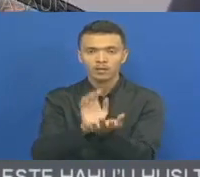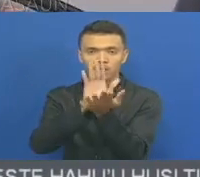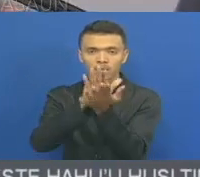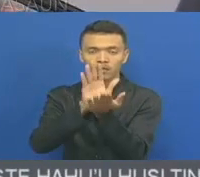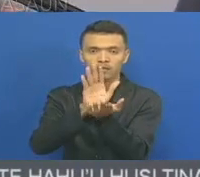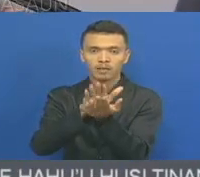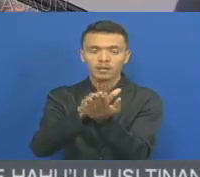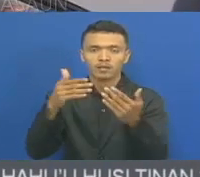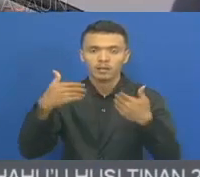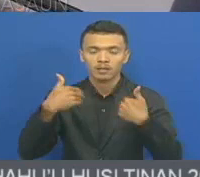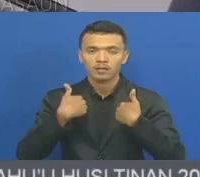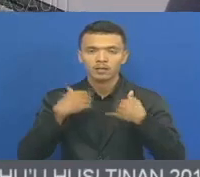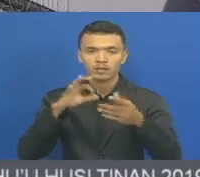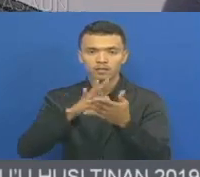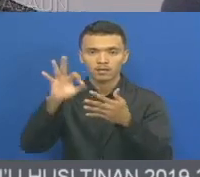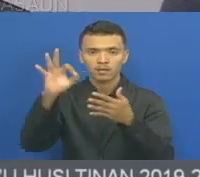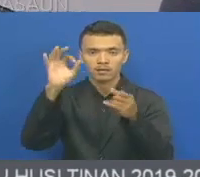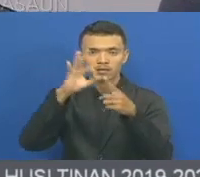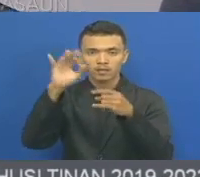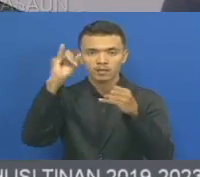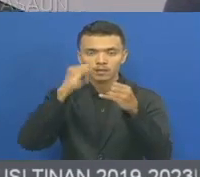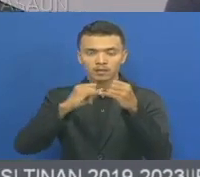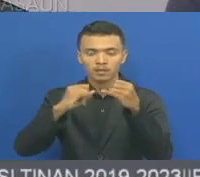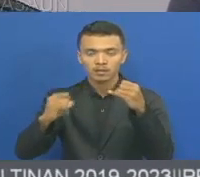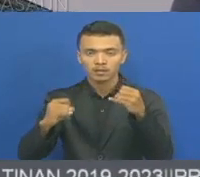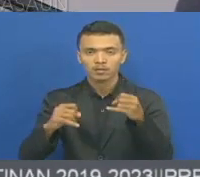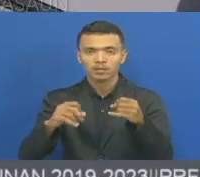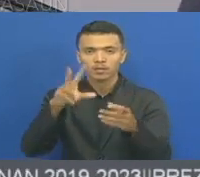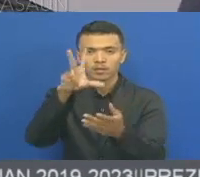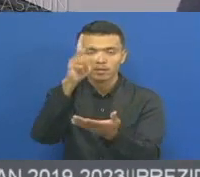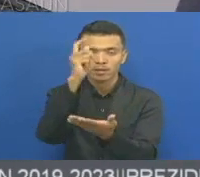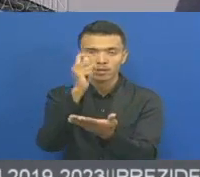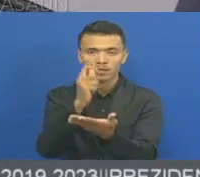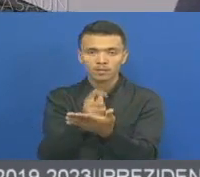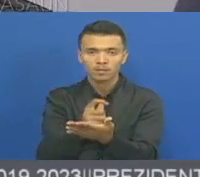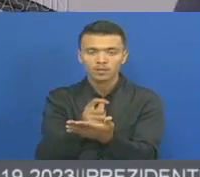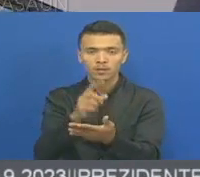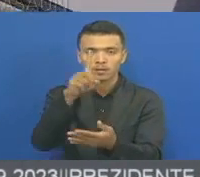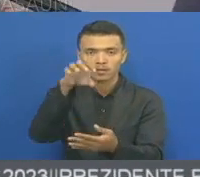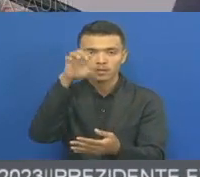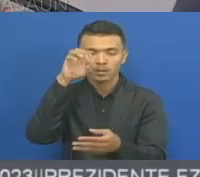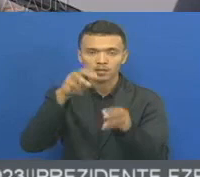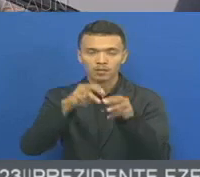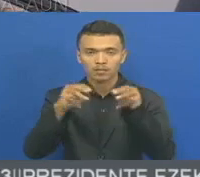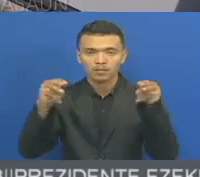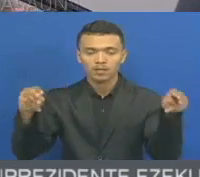uma fase de conclusão. Ao reta a informação, está 3.100 metros de